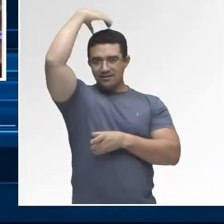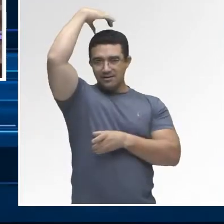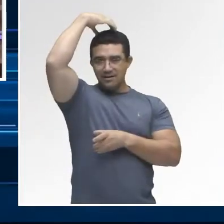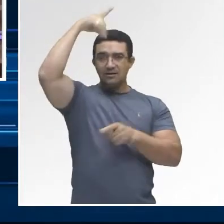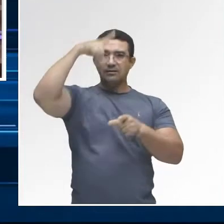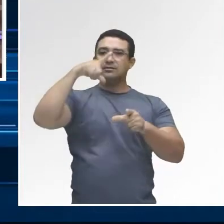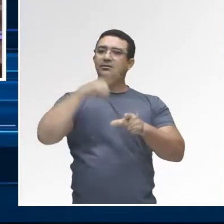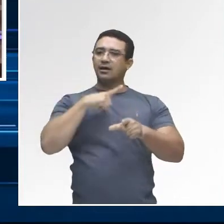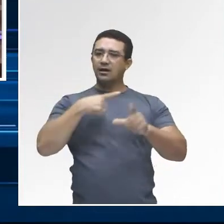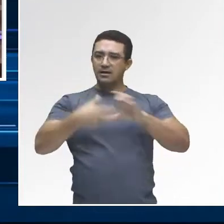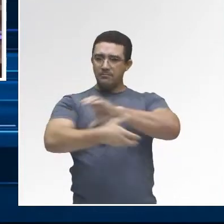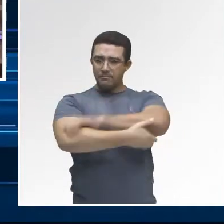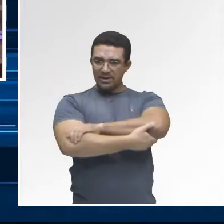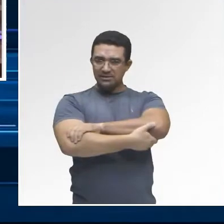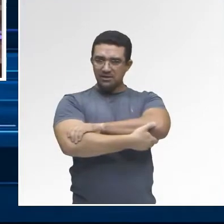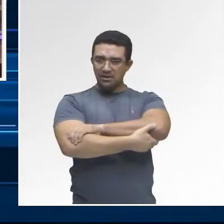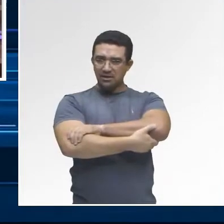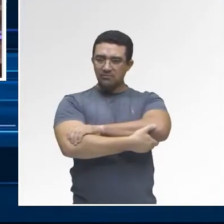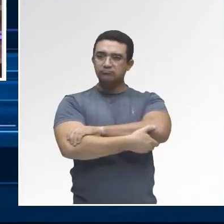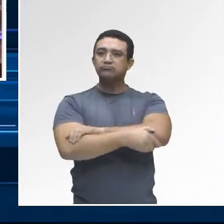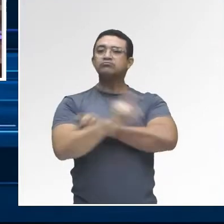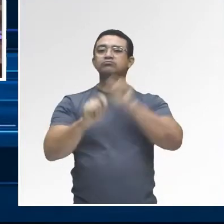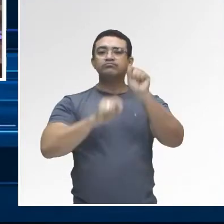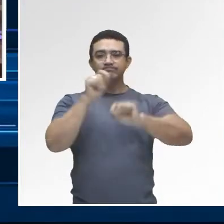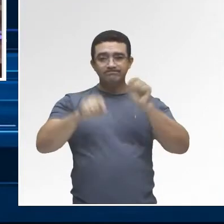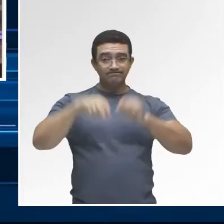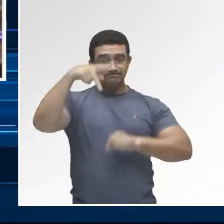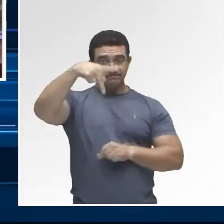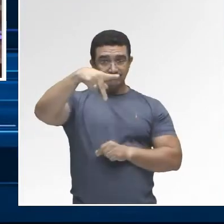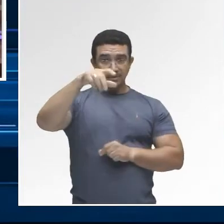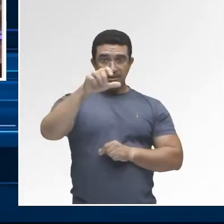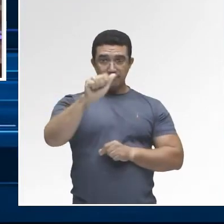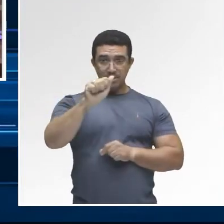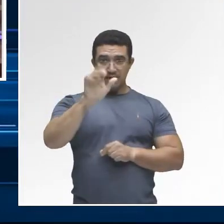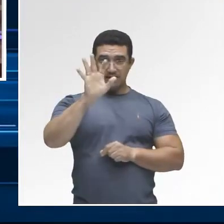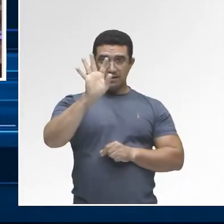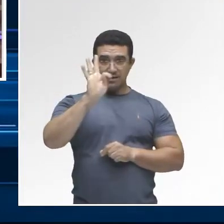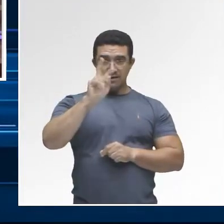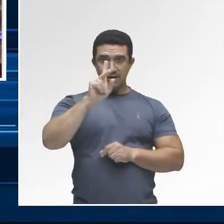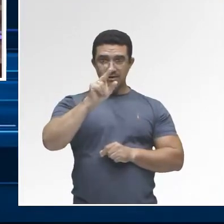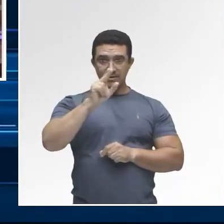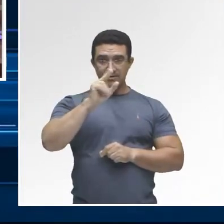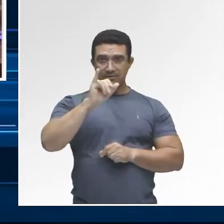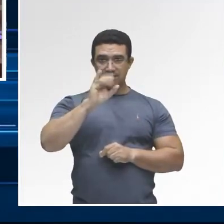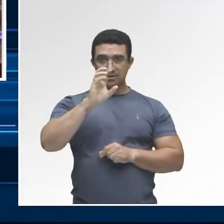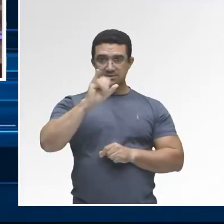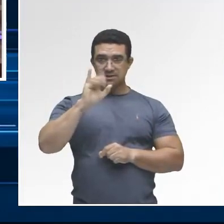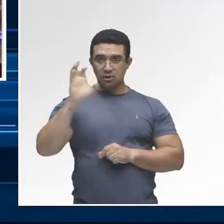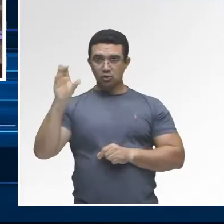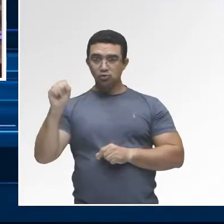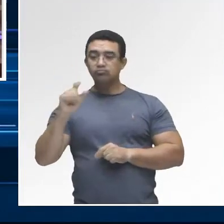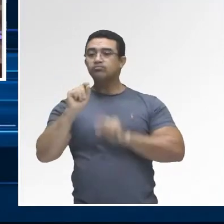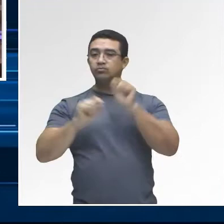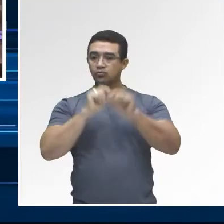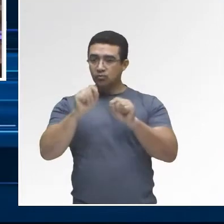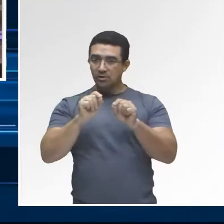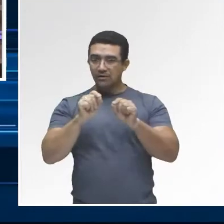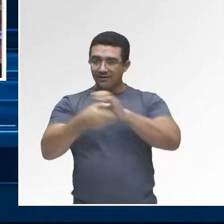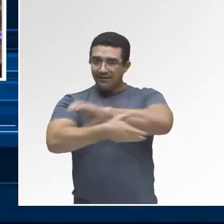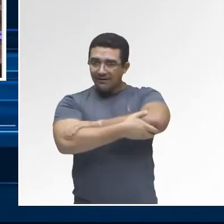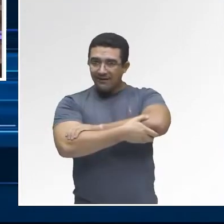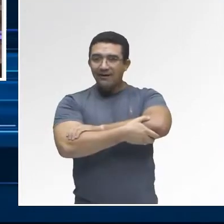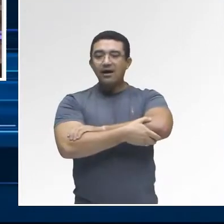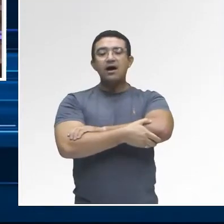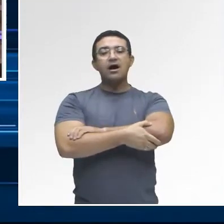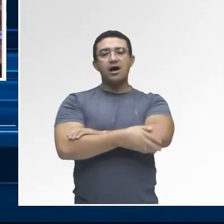muito bacana com os patrícios, os dois vão estar se entendendo, mas a partir do momento em que Tarquínio, que